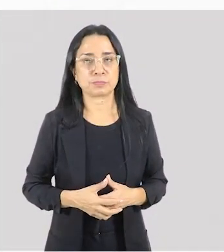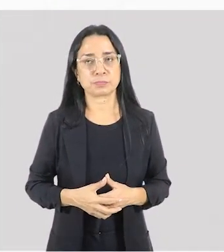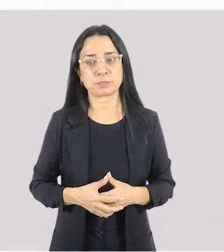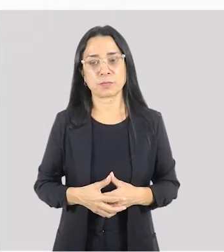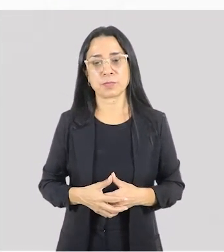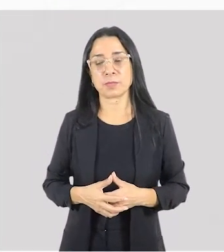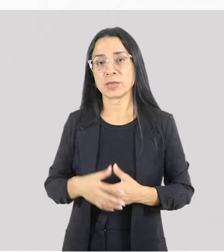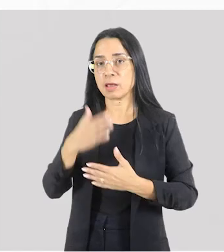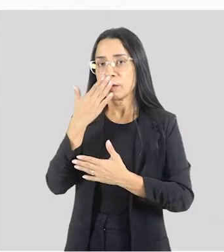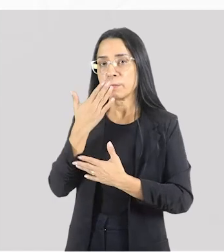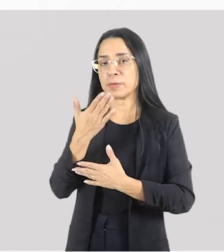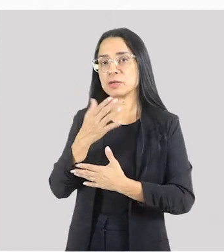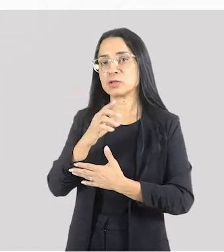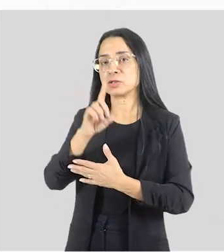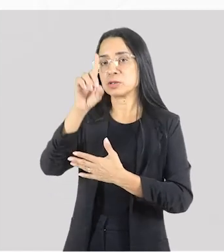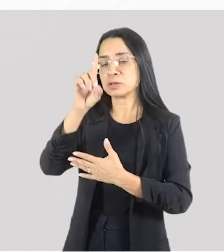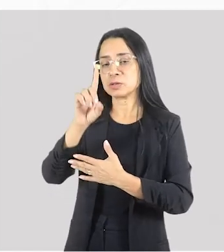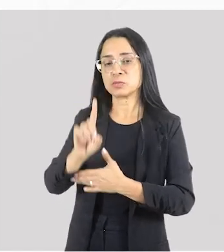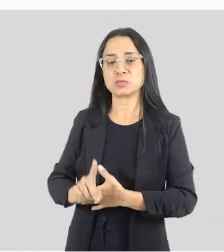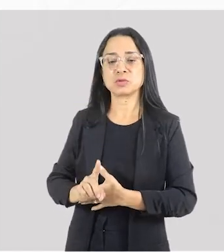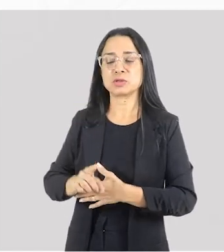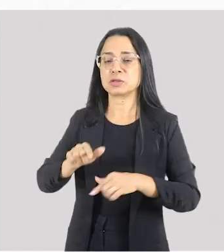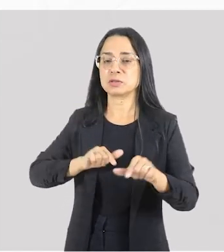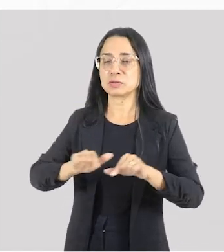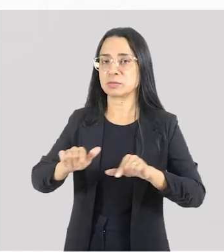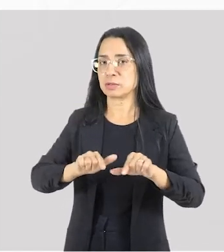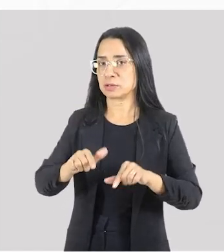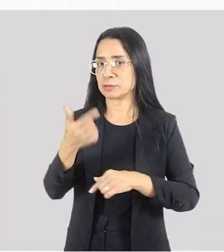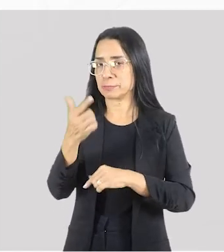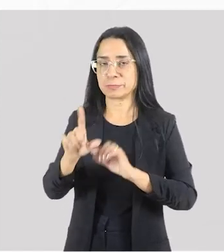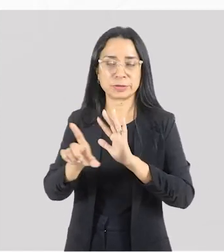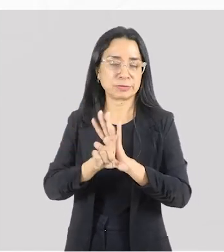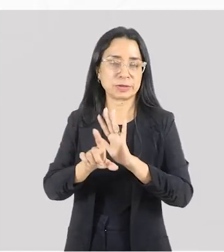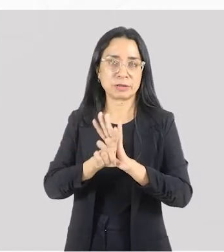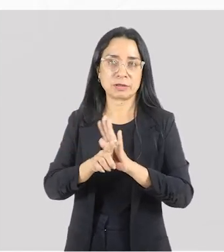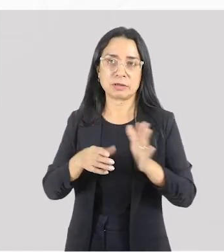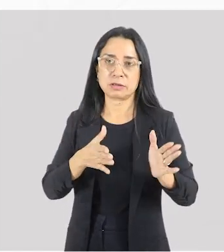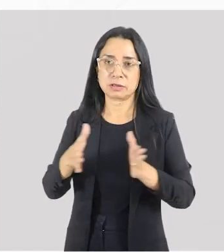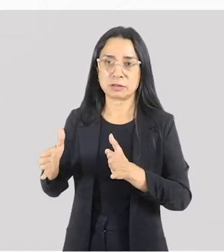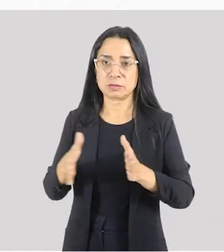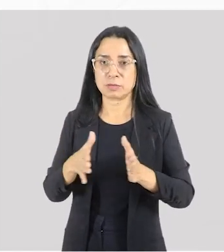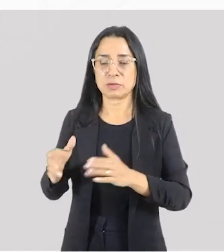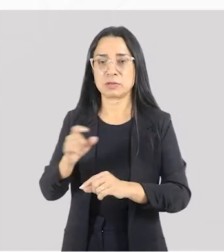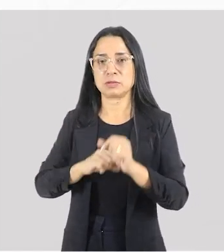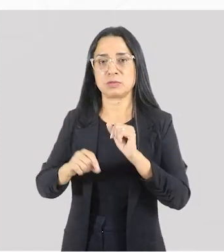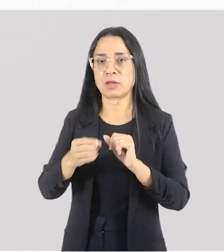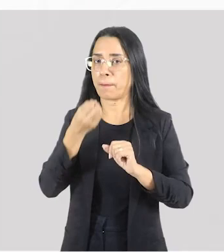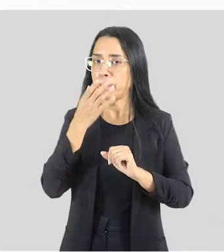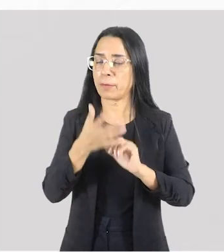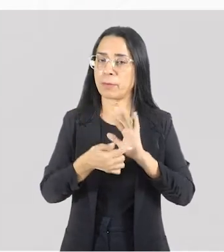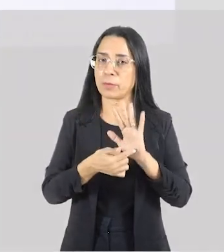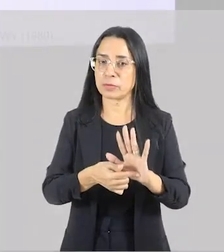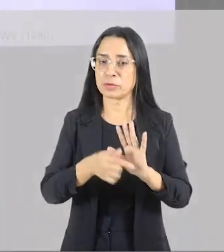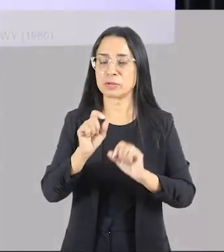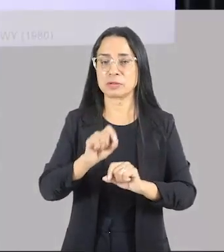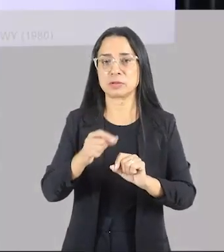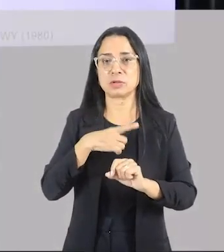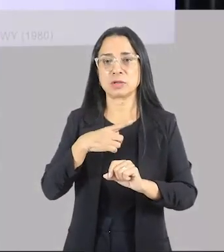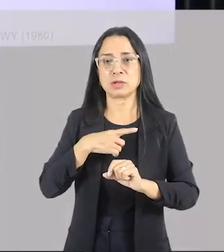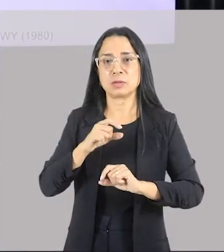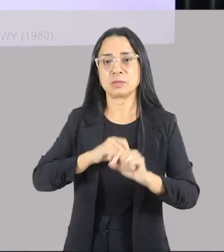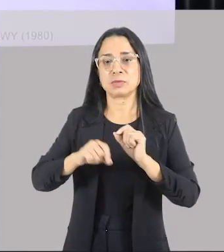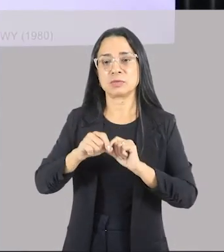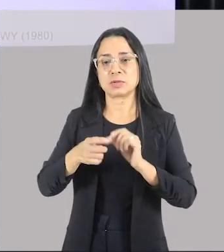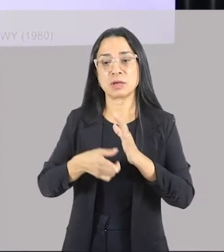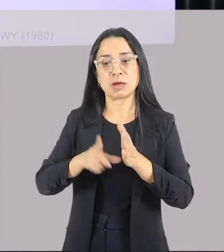direitos trabalhistas, nós não tínhamos legislação nenhuma trabalhista nesse período, é bom destacar isso. Aquilo que nós temos vai ser